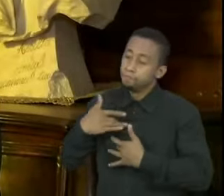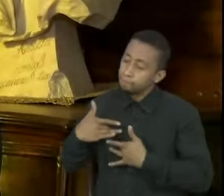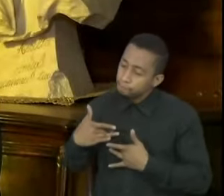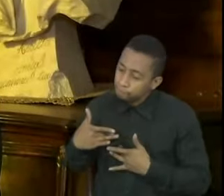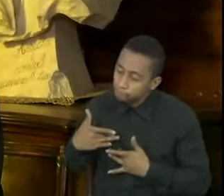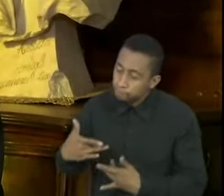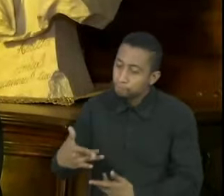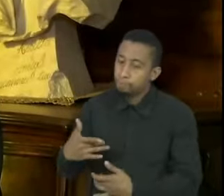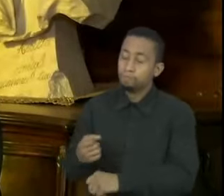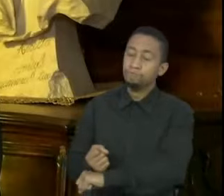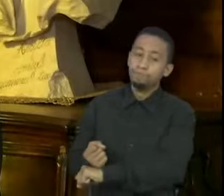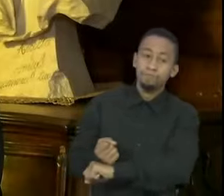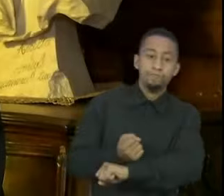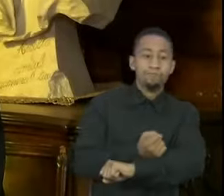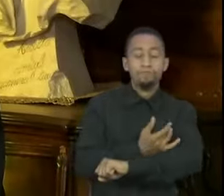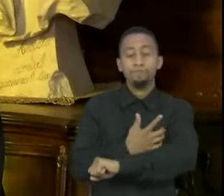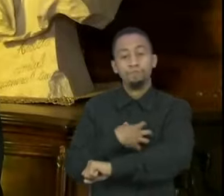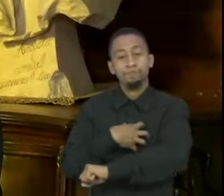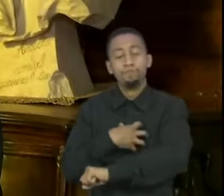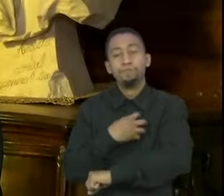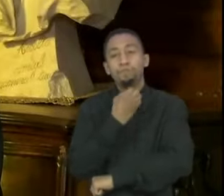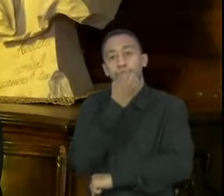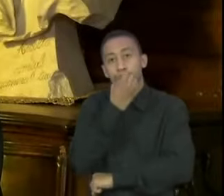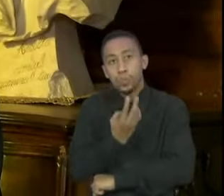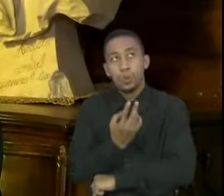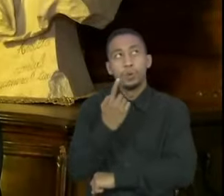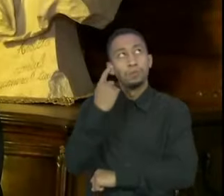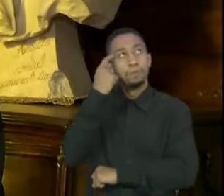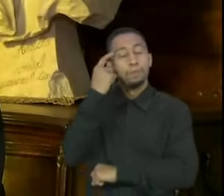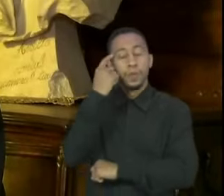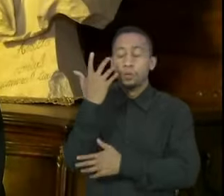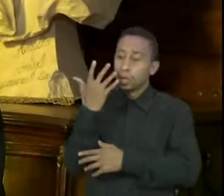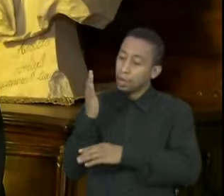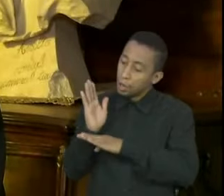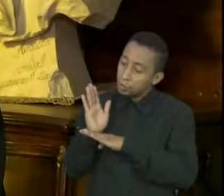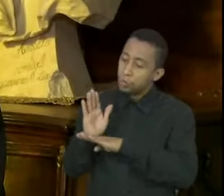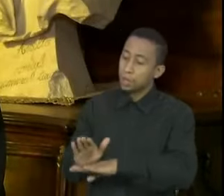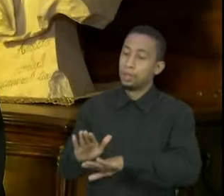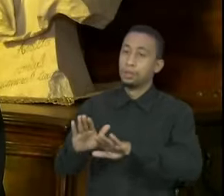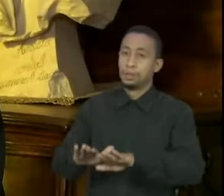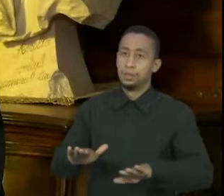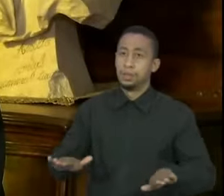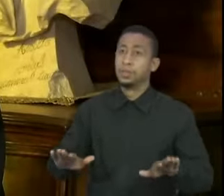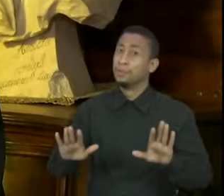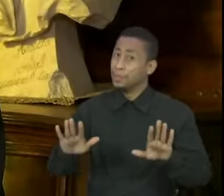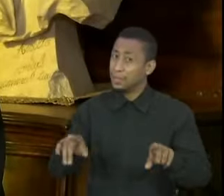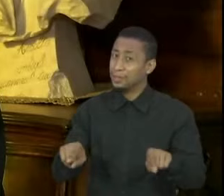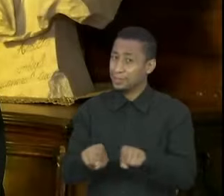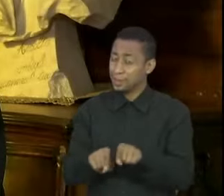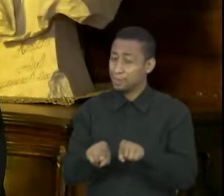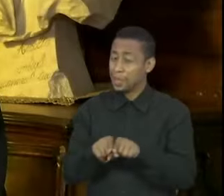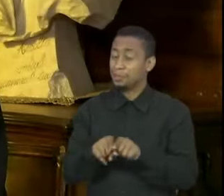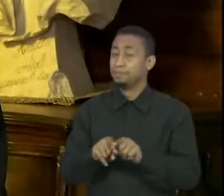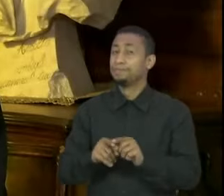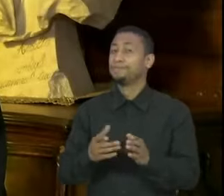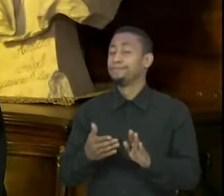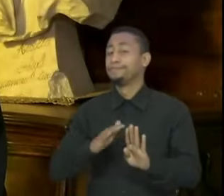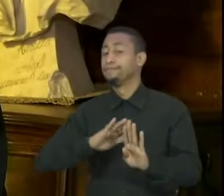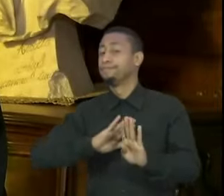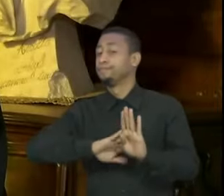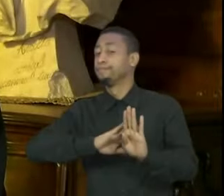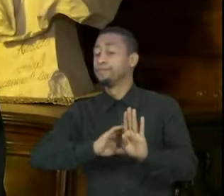e sentimentos bons e desejo bom de ajudar uma criança mas é preciso também olhar o que objetivamente